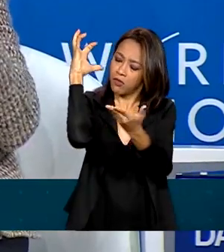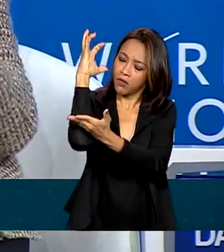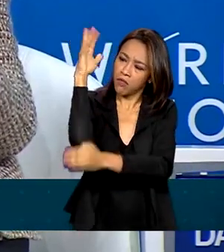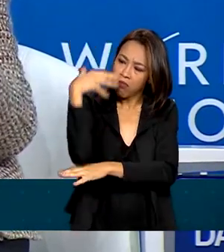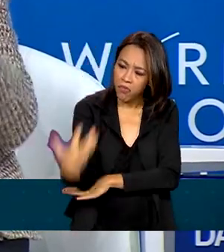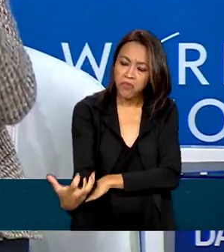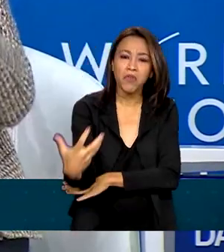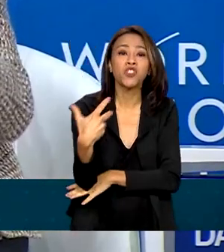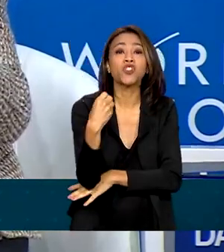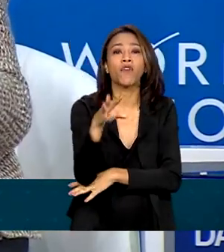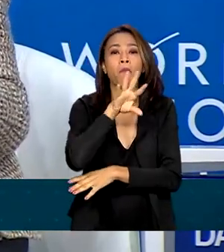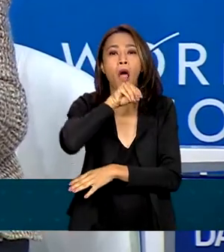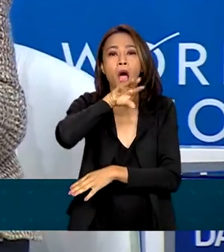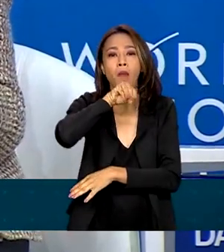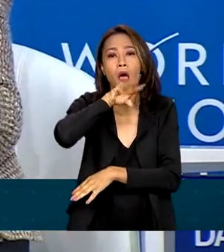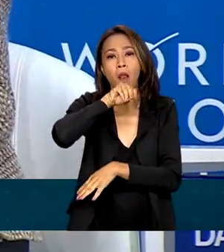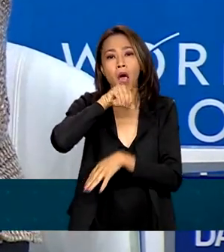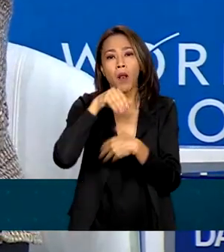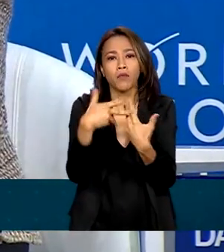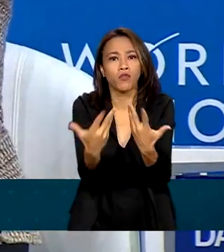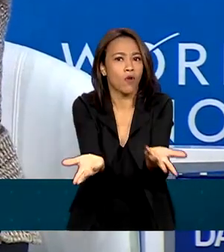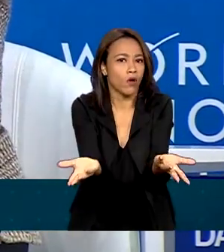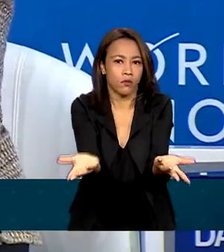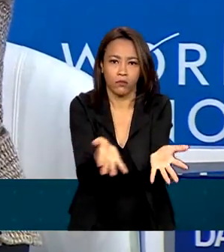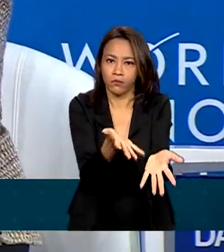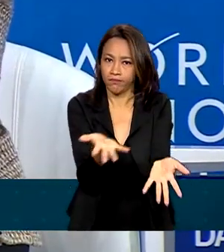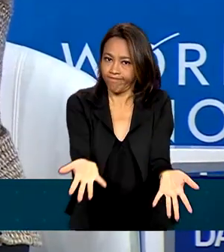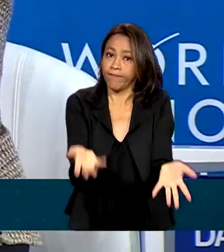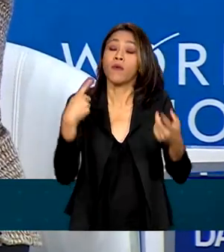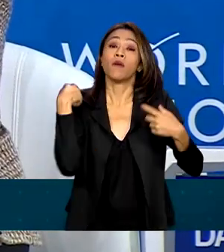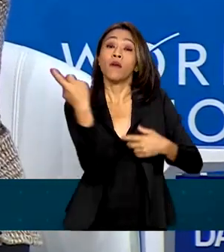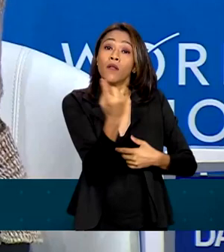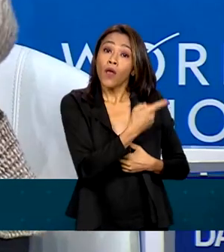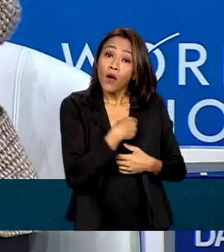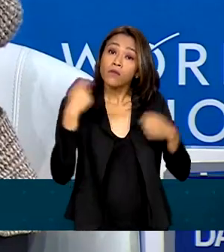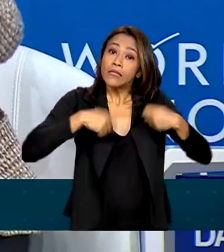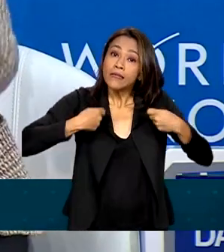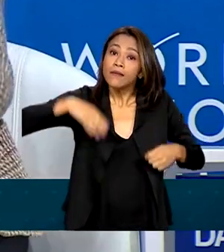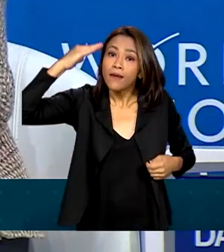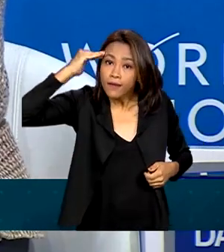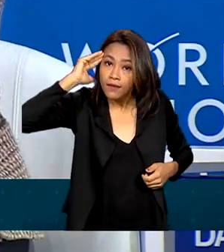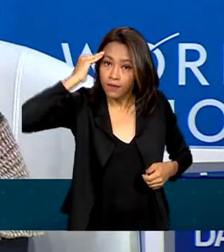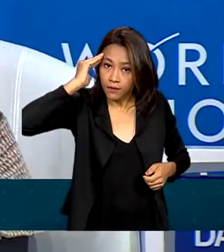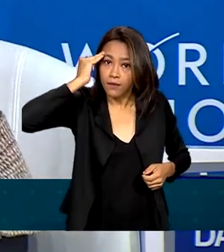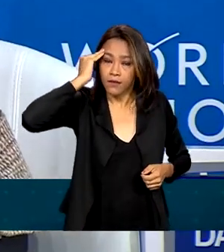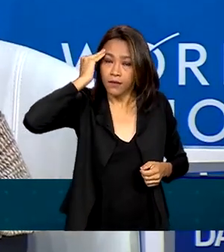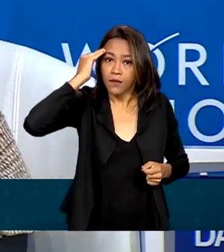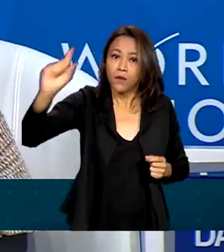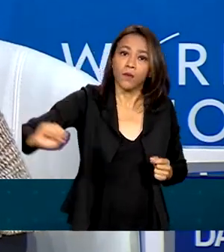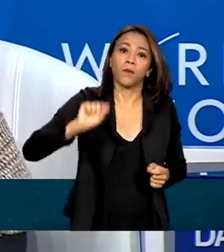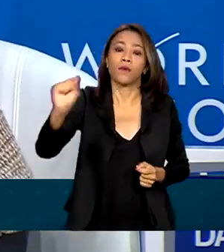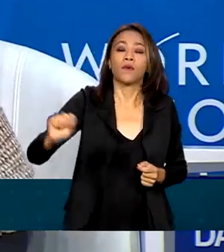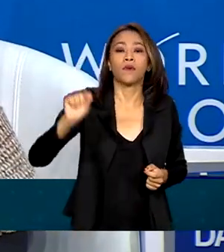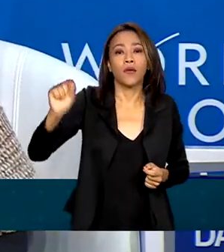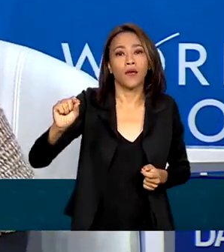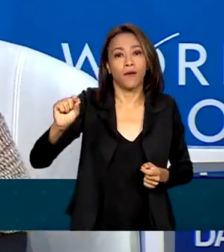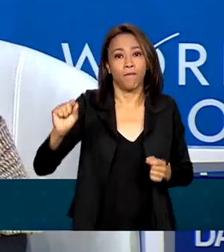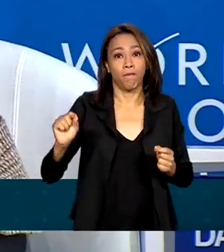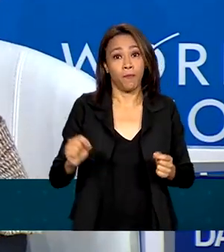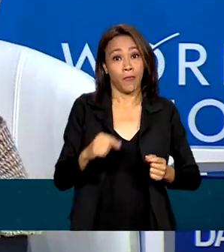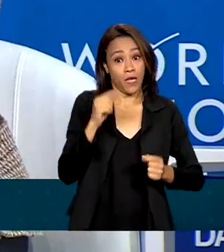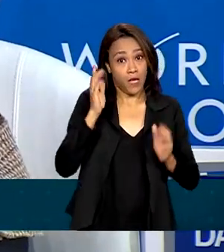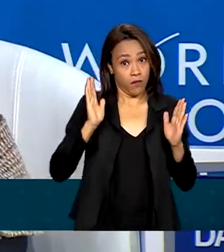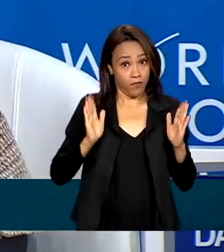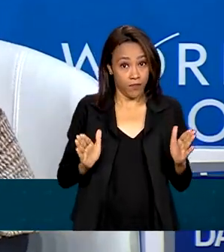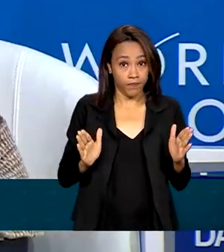E, nesse momento, nós vamos precisar entender que é fazer em dois